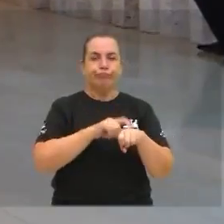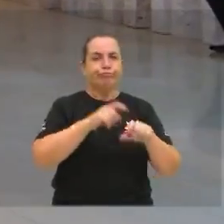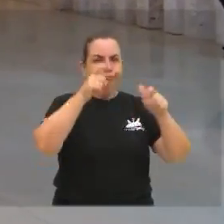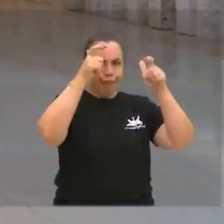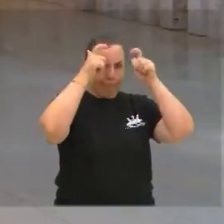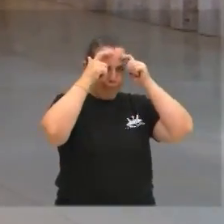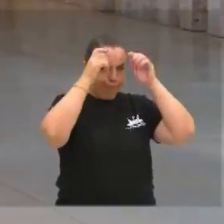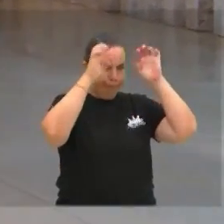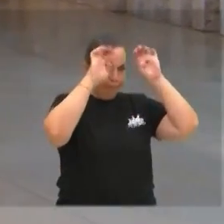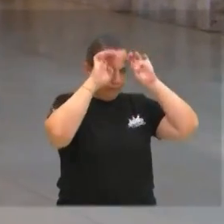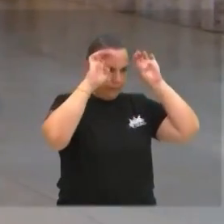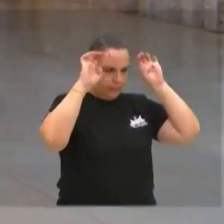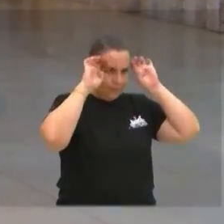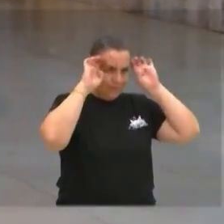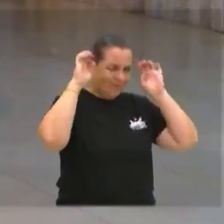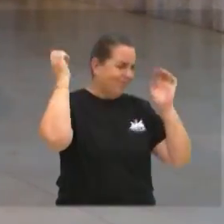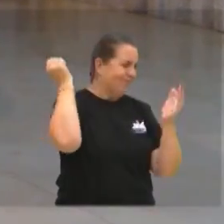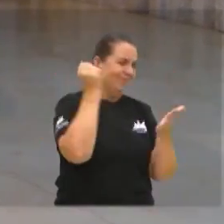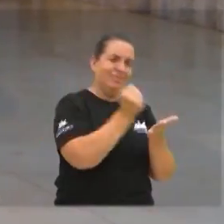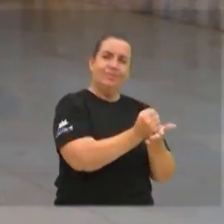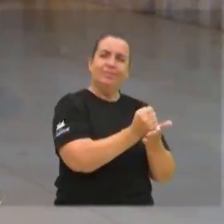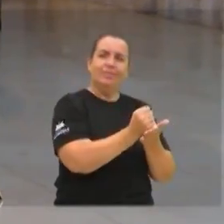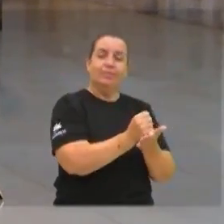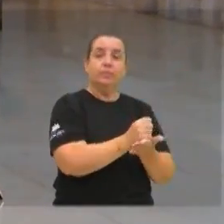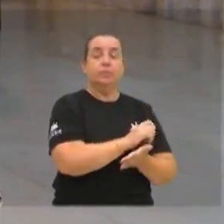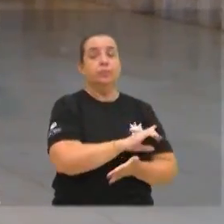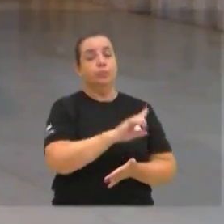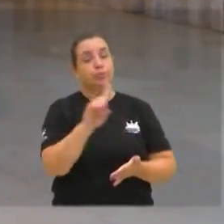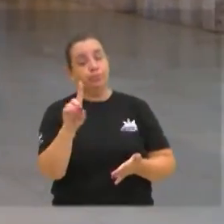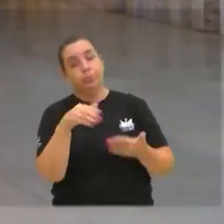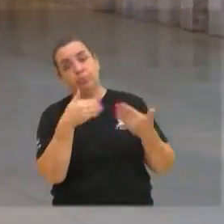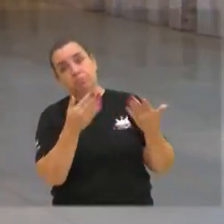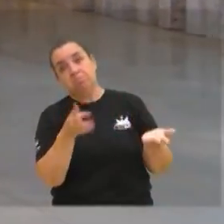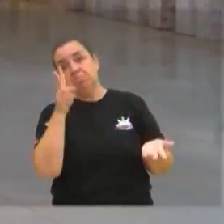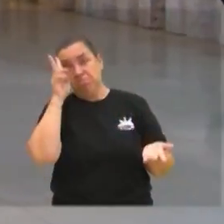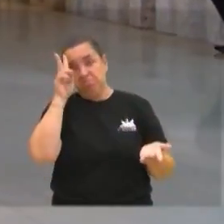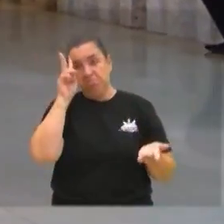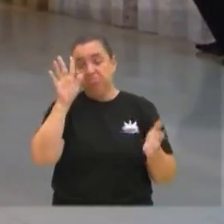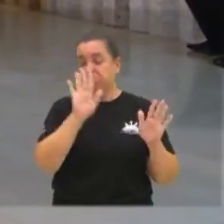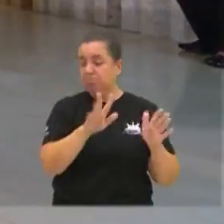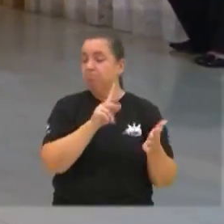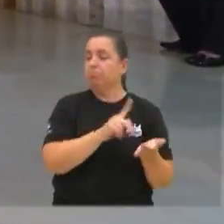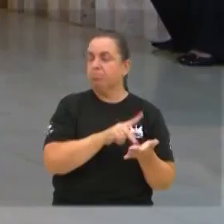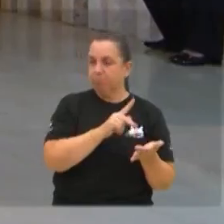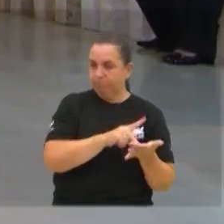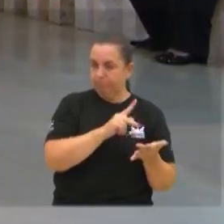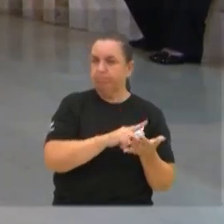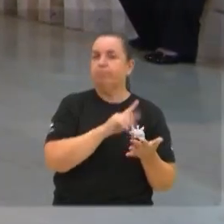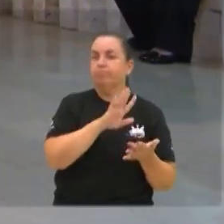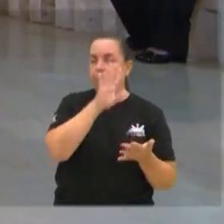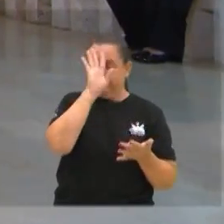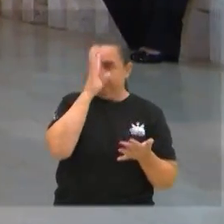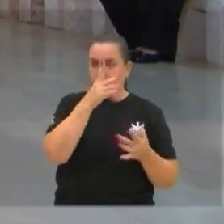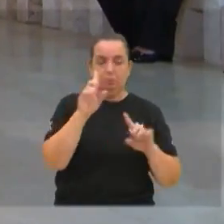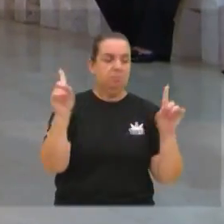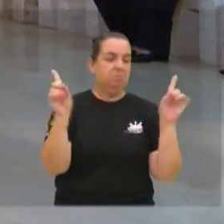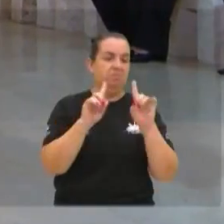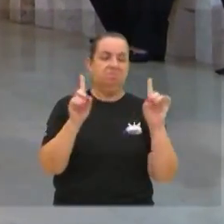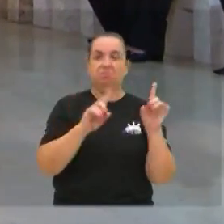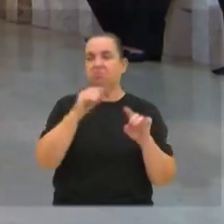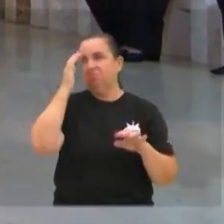Herodes, marcado, é datado, quer dizer, é histórico, é verdadeiro fato, não é uma